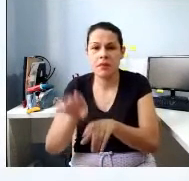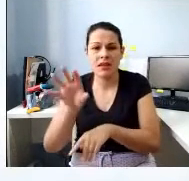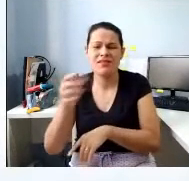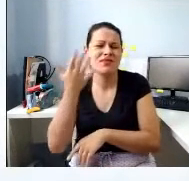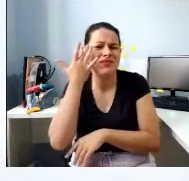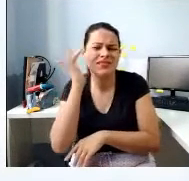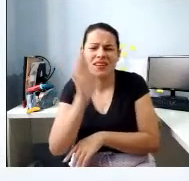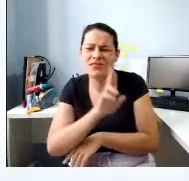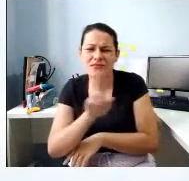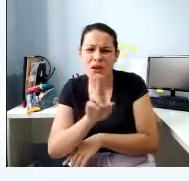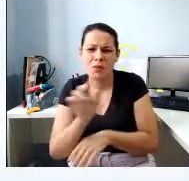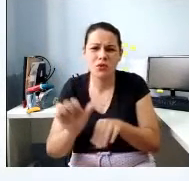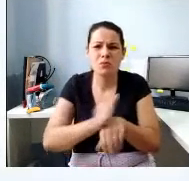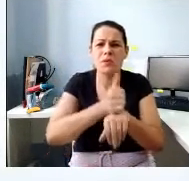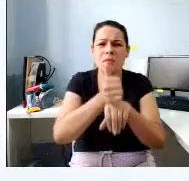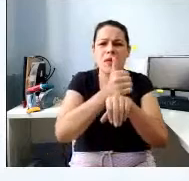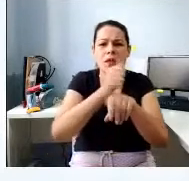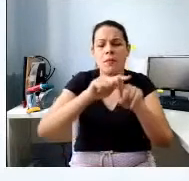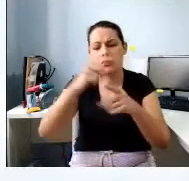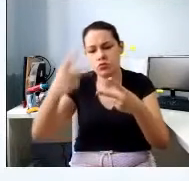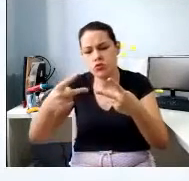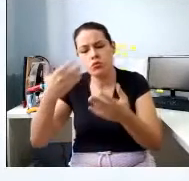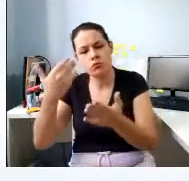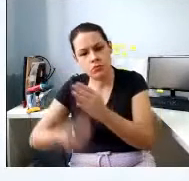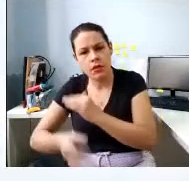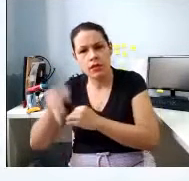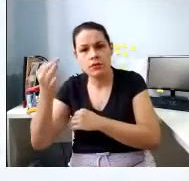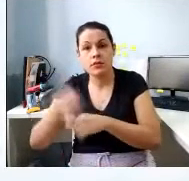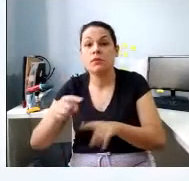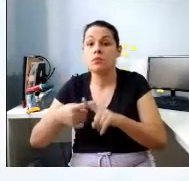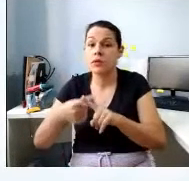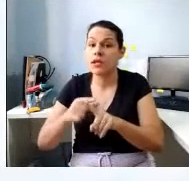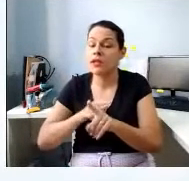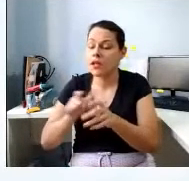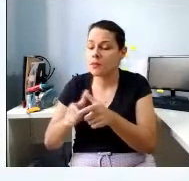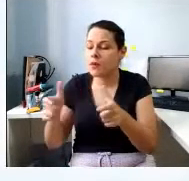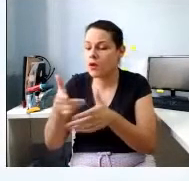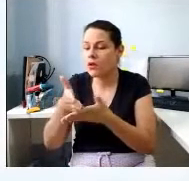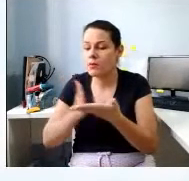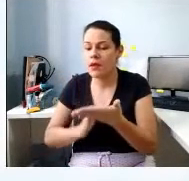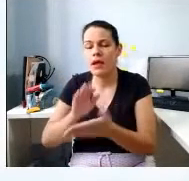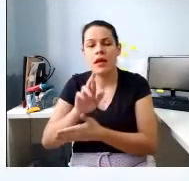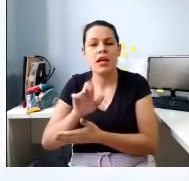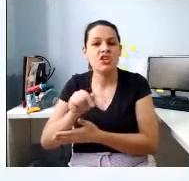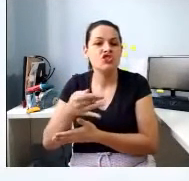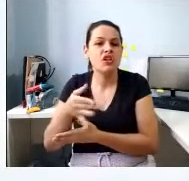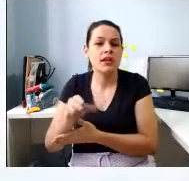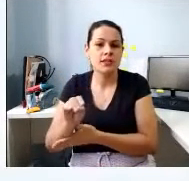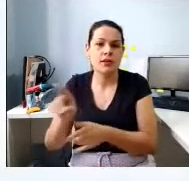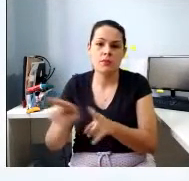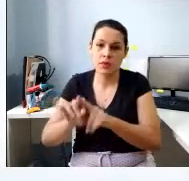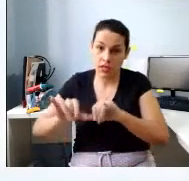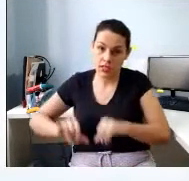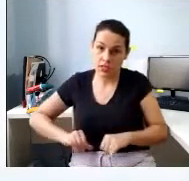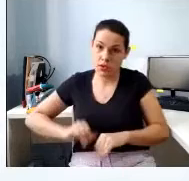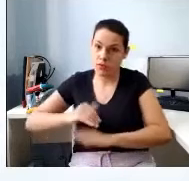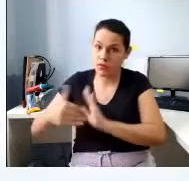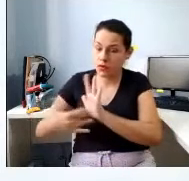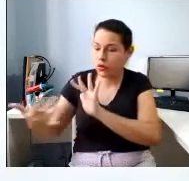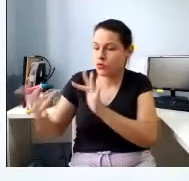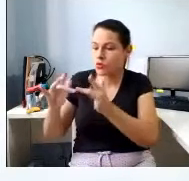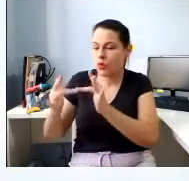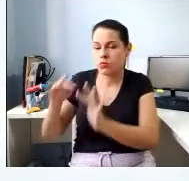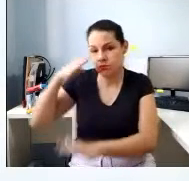nome, em função, basicamente, da grande rejeição que o PT sofre. Essa rejeição ela se